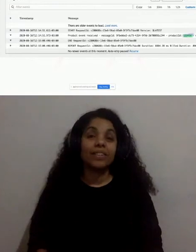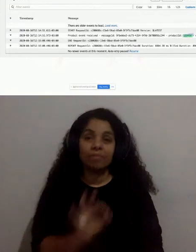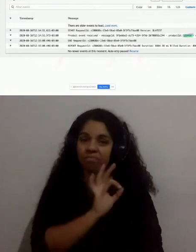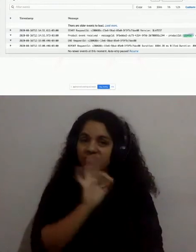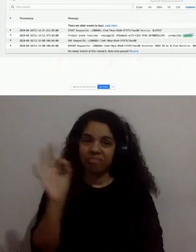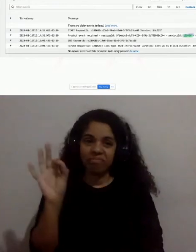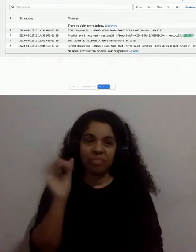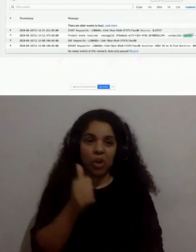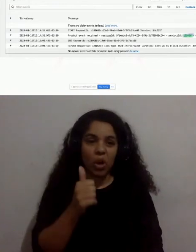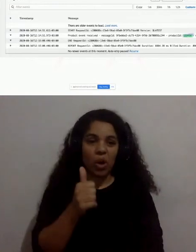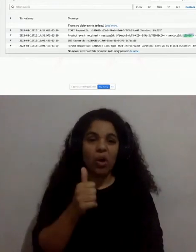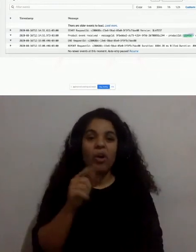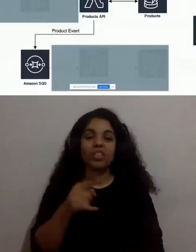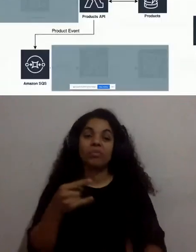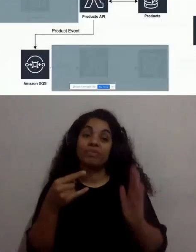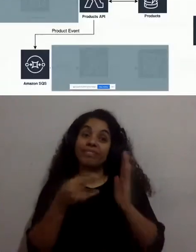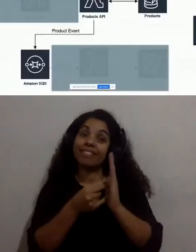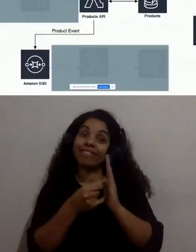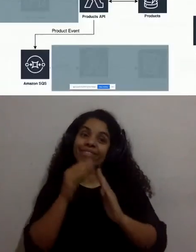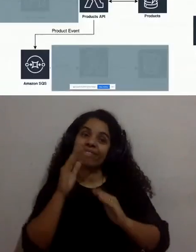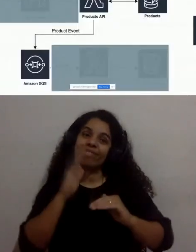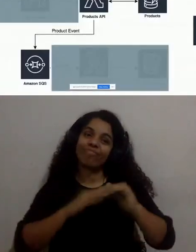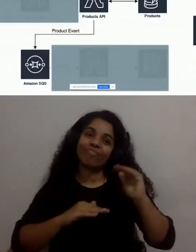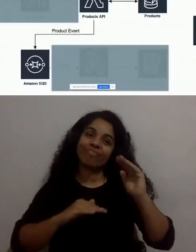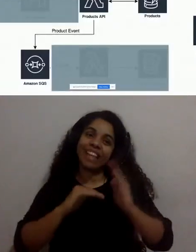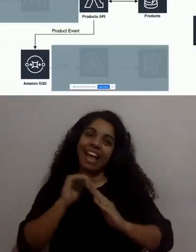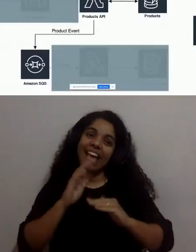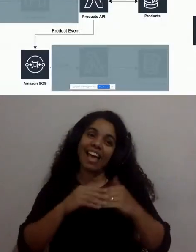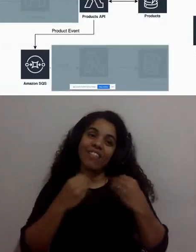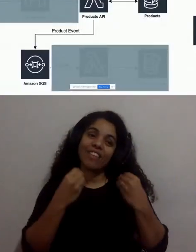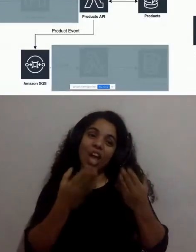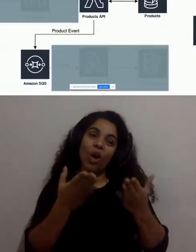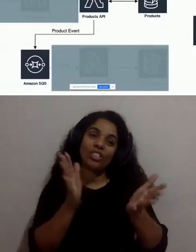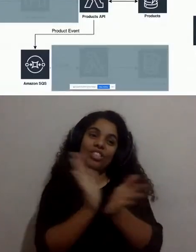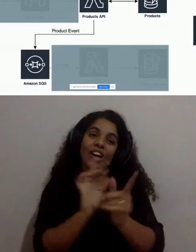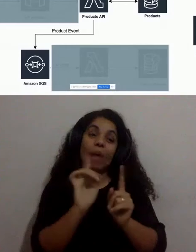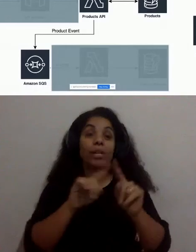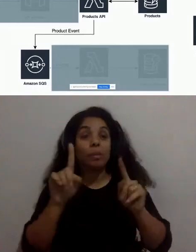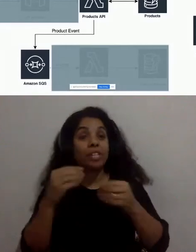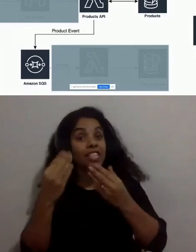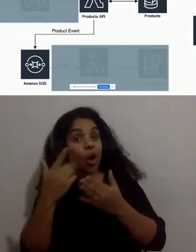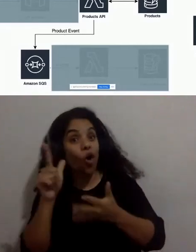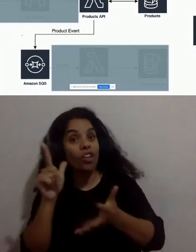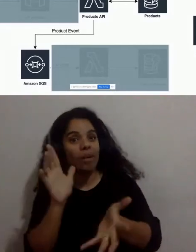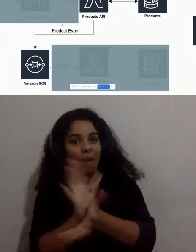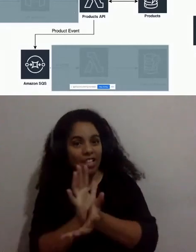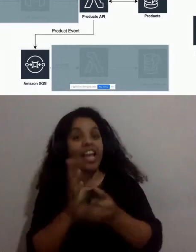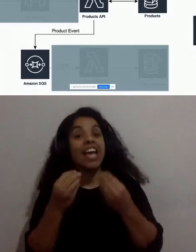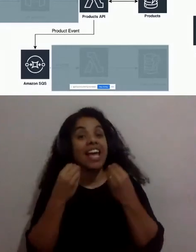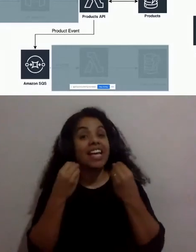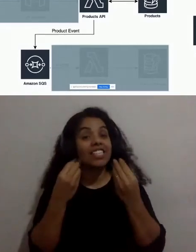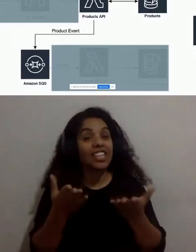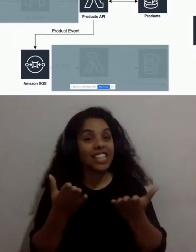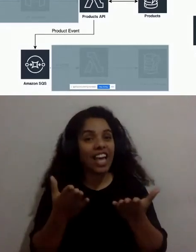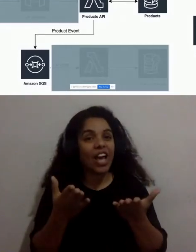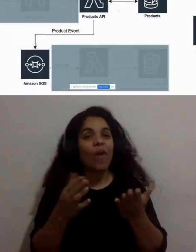Ótimo. O dev não te deu nem aquela parte, mas ele te deu uma outra parte. Ele te deu